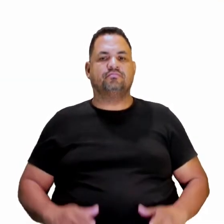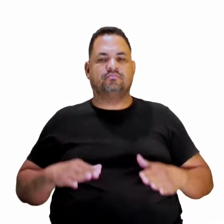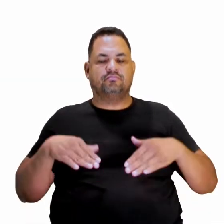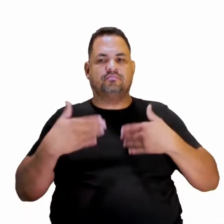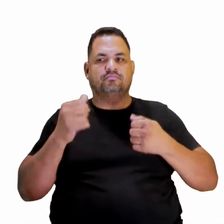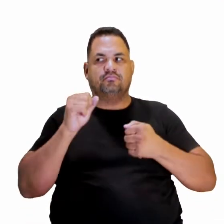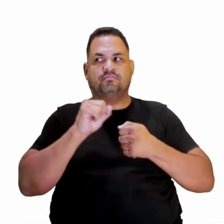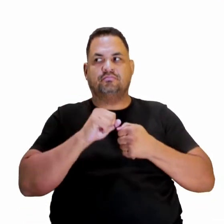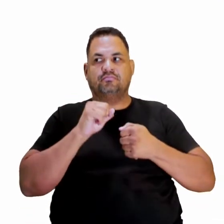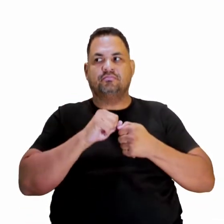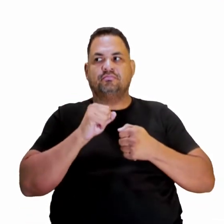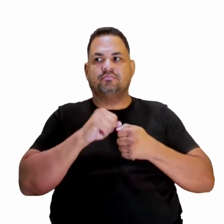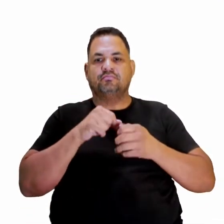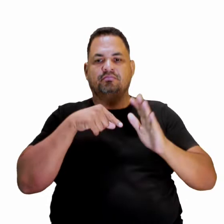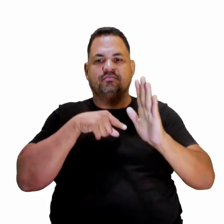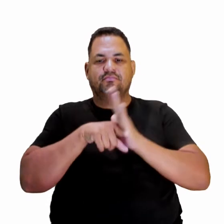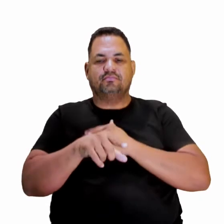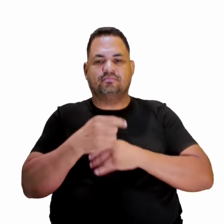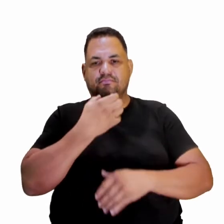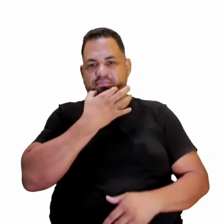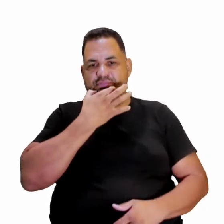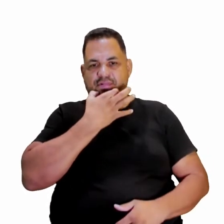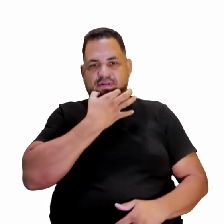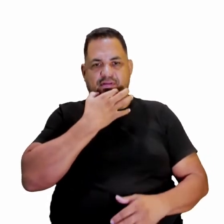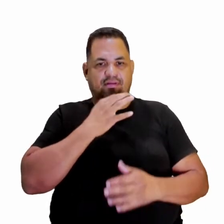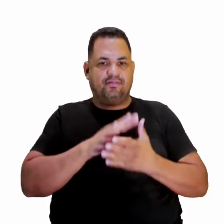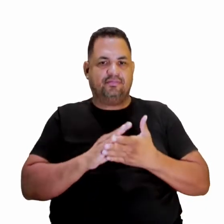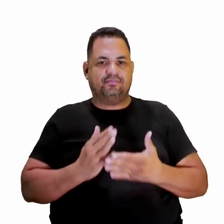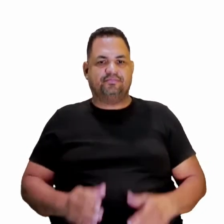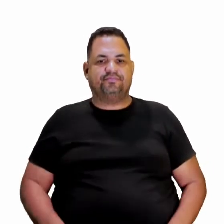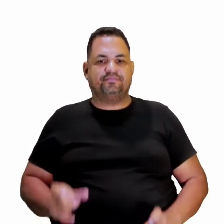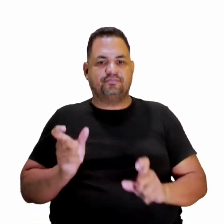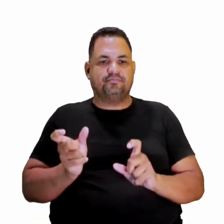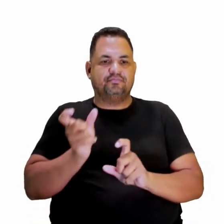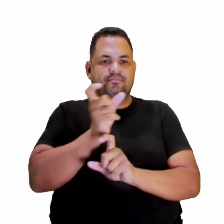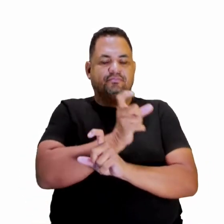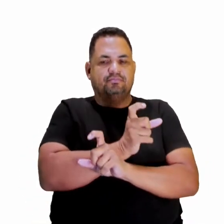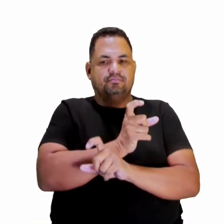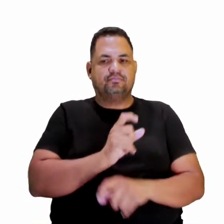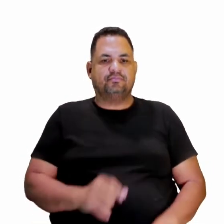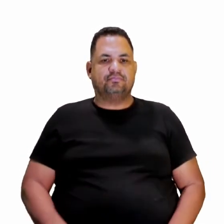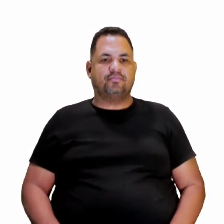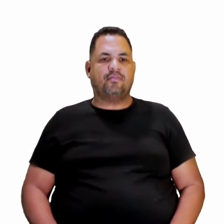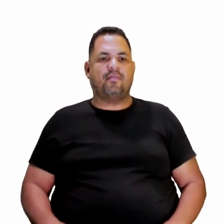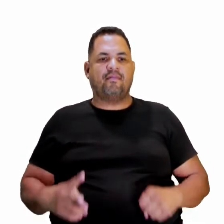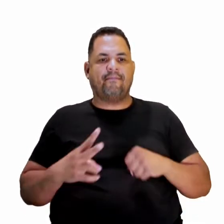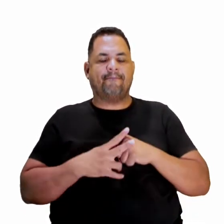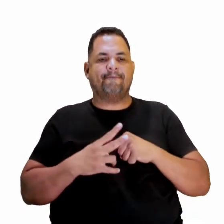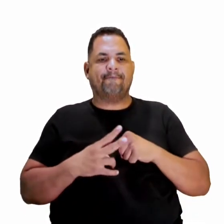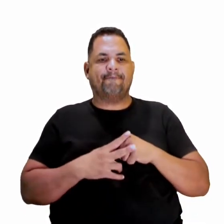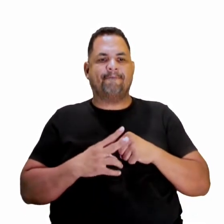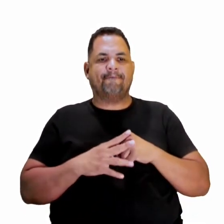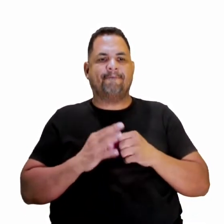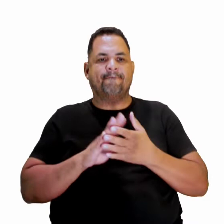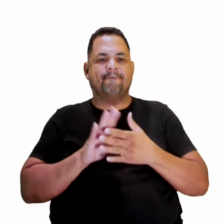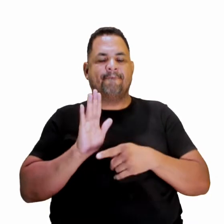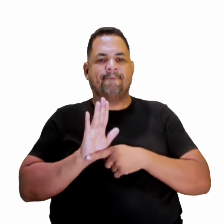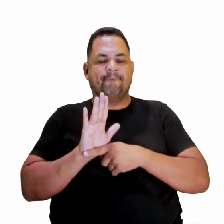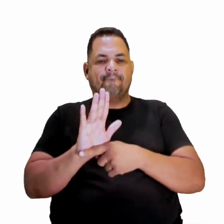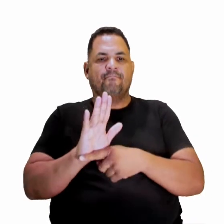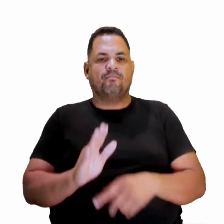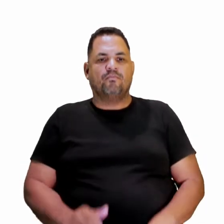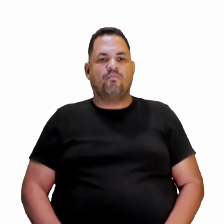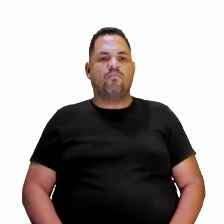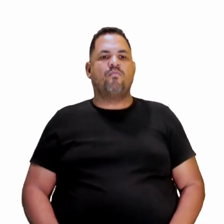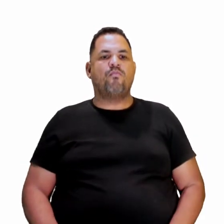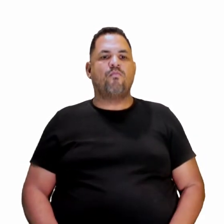faz perguntas em inglês, é o verbo que vai para frente. Que verbo é esse? O auxiliar, né? O verbo